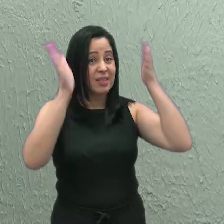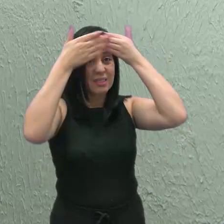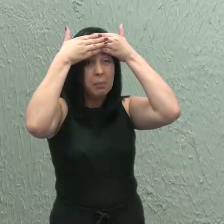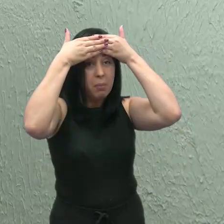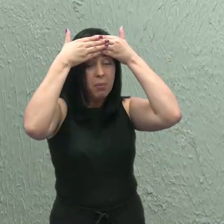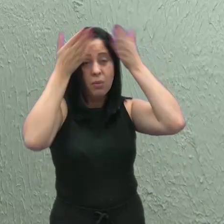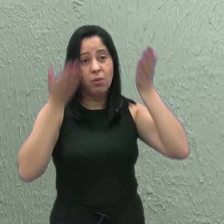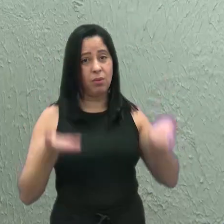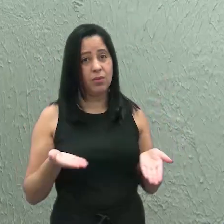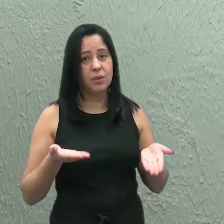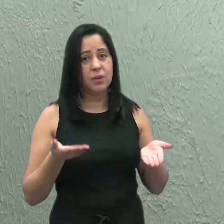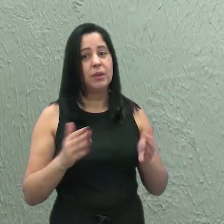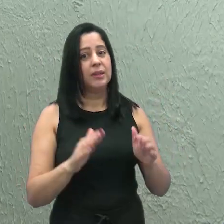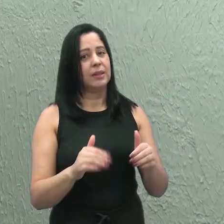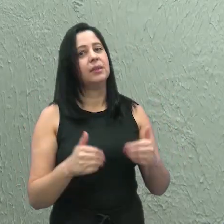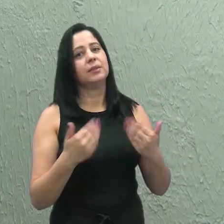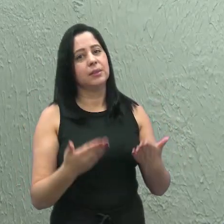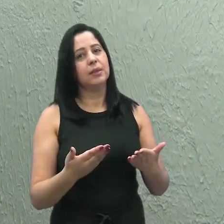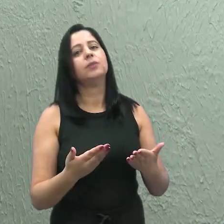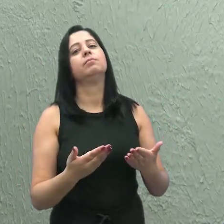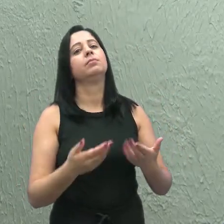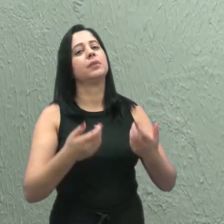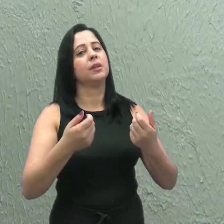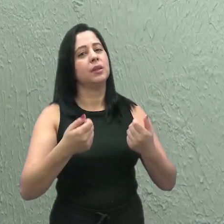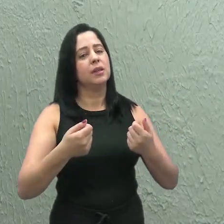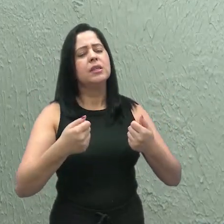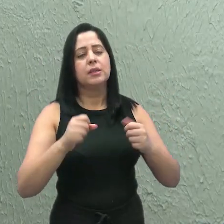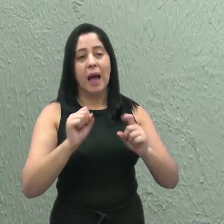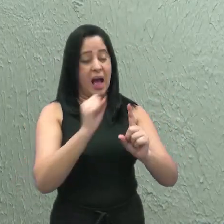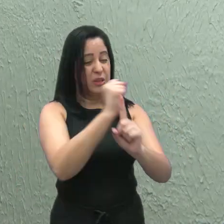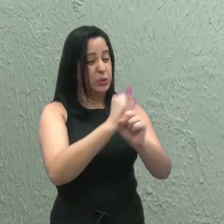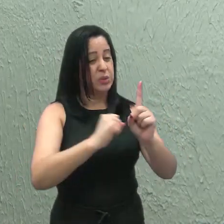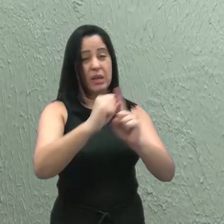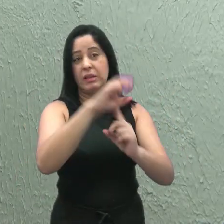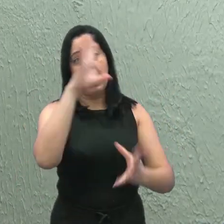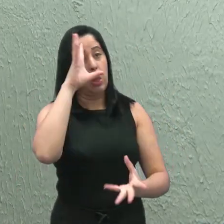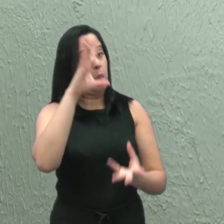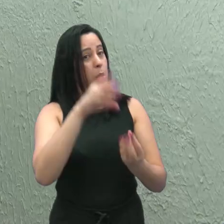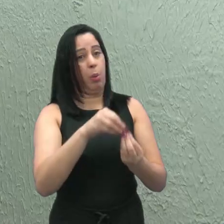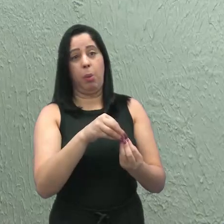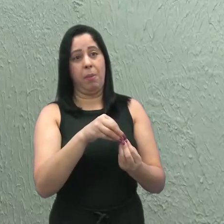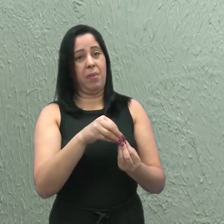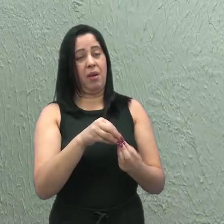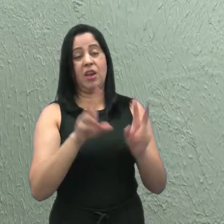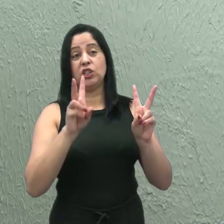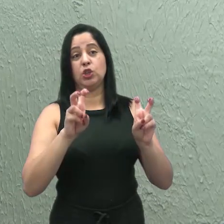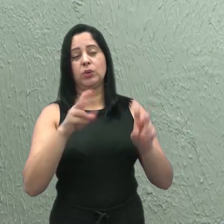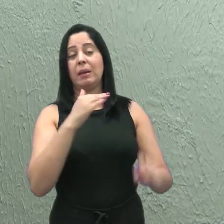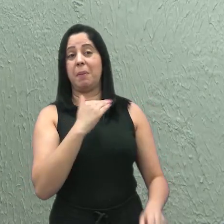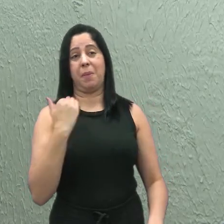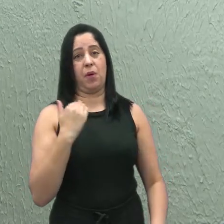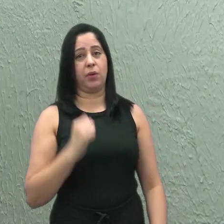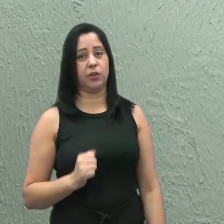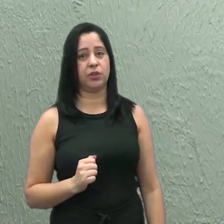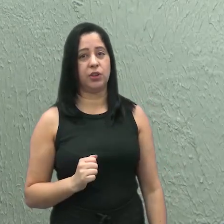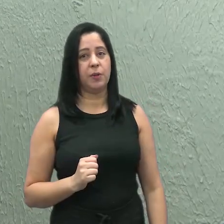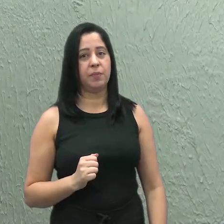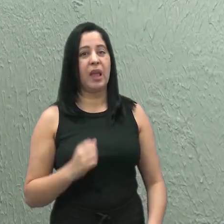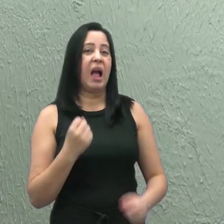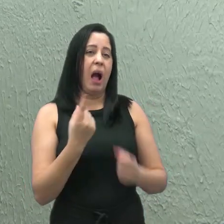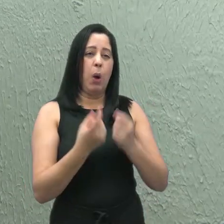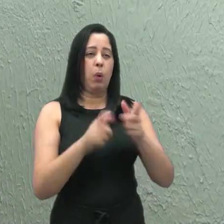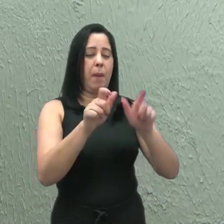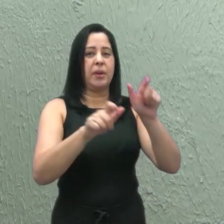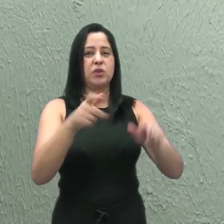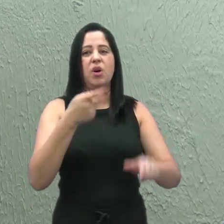fala da morte é um tabu. Então, temos uma dificuldade da sociedade entender sobre esse conceito. Tem